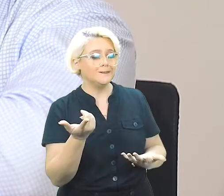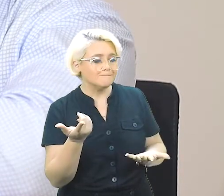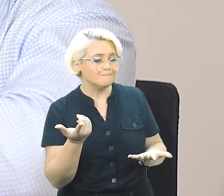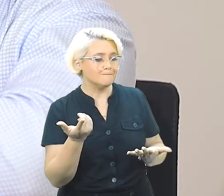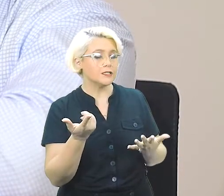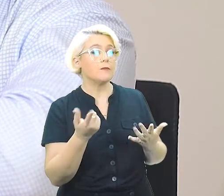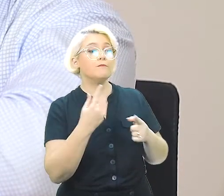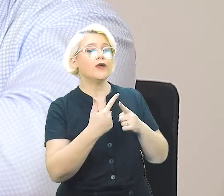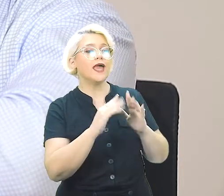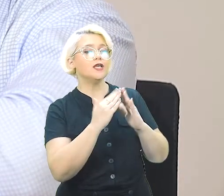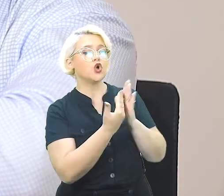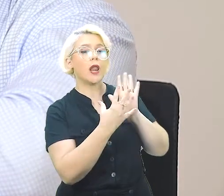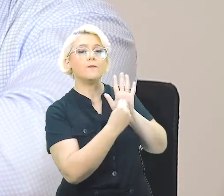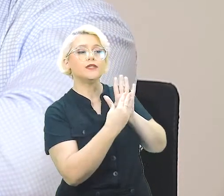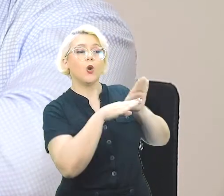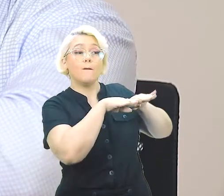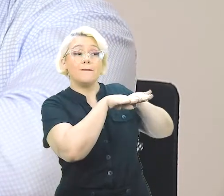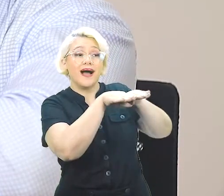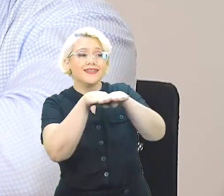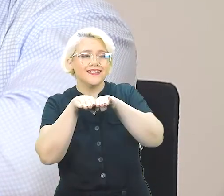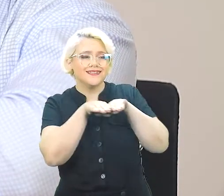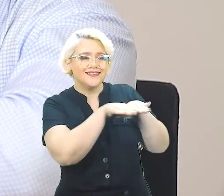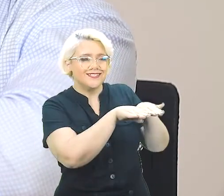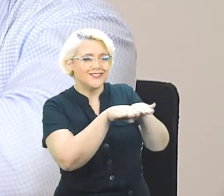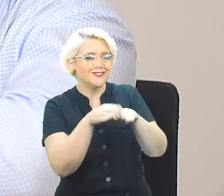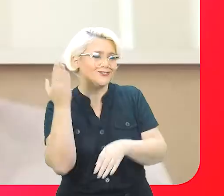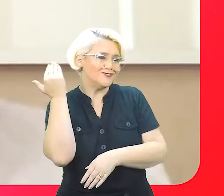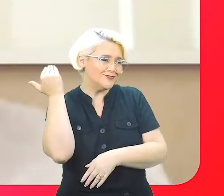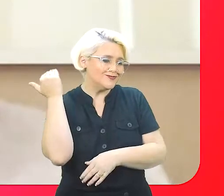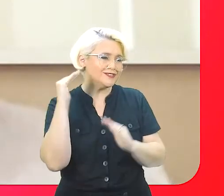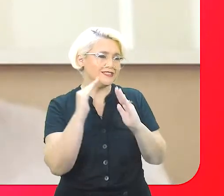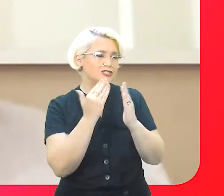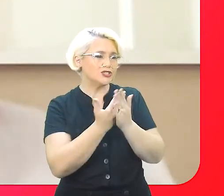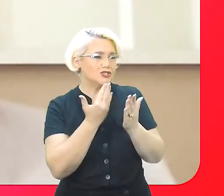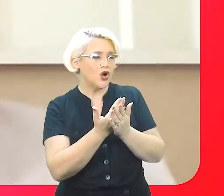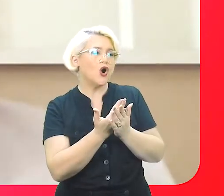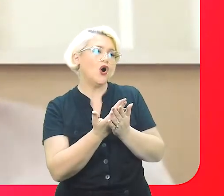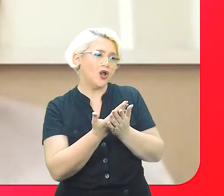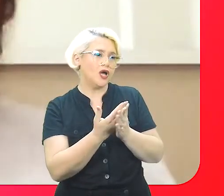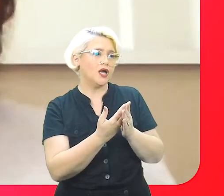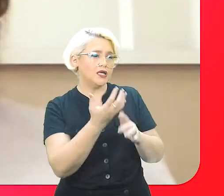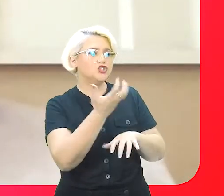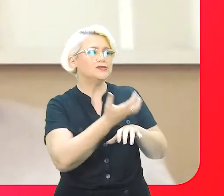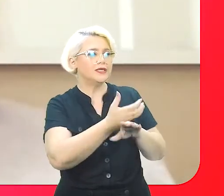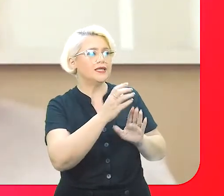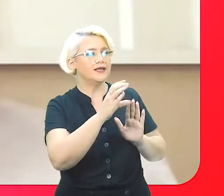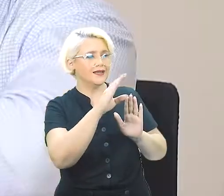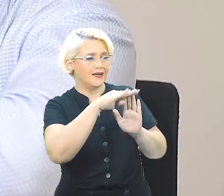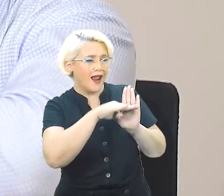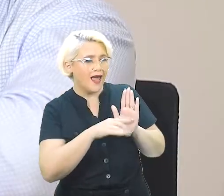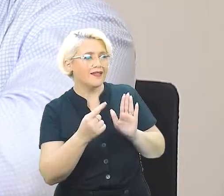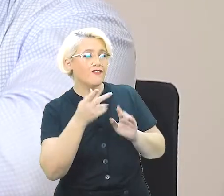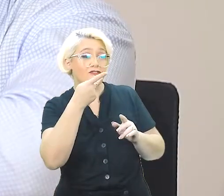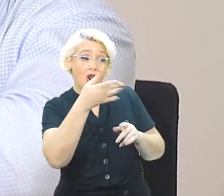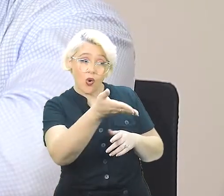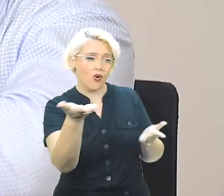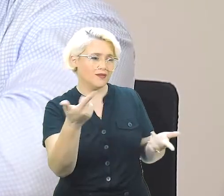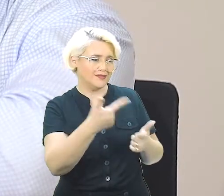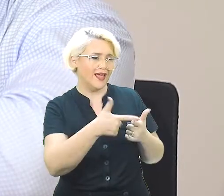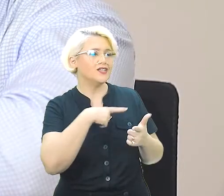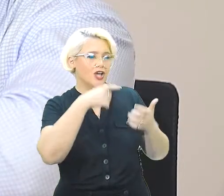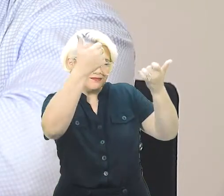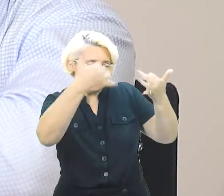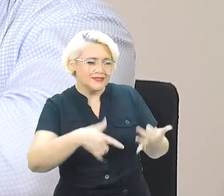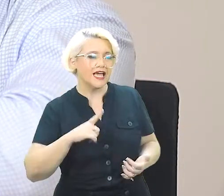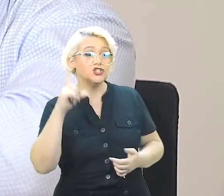aquele modelo, aquele padrão existente na escola, no currículo que nós falávamos lá atrás, que a senhora, inclusive,